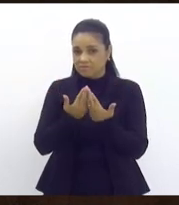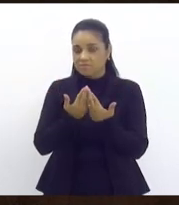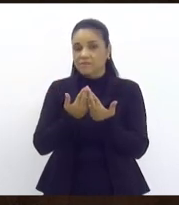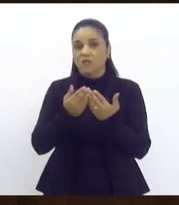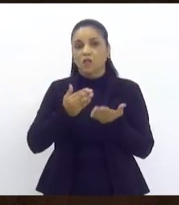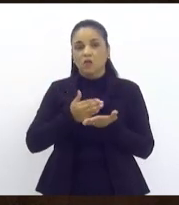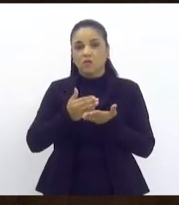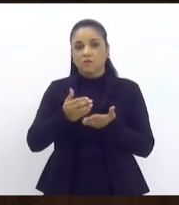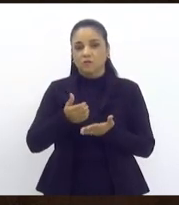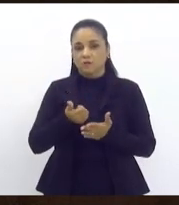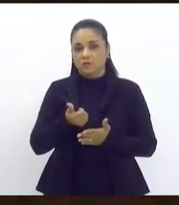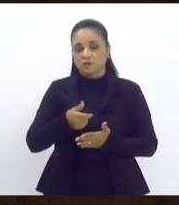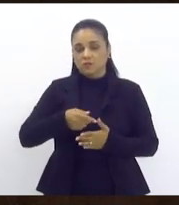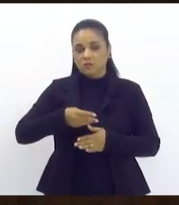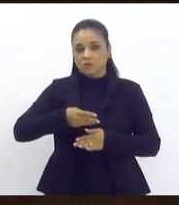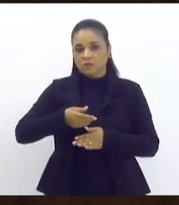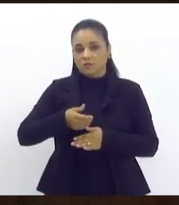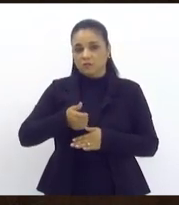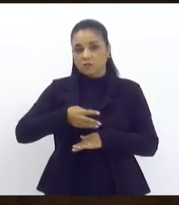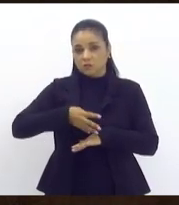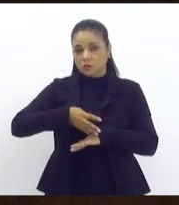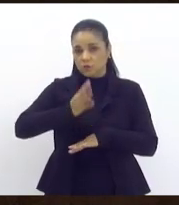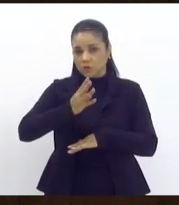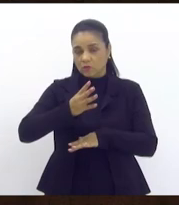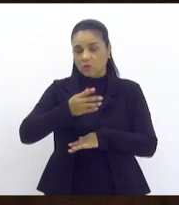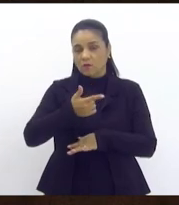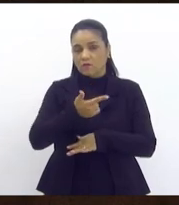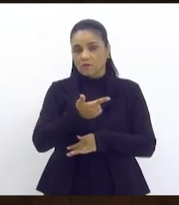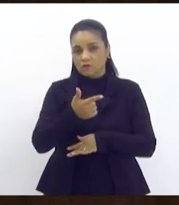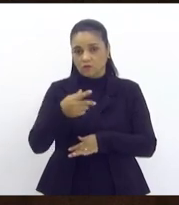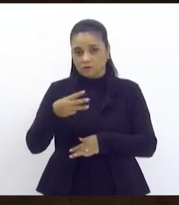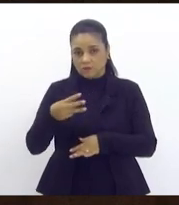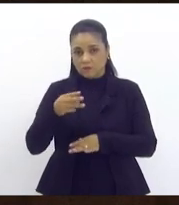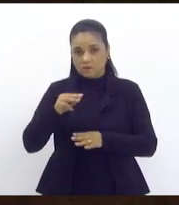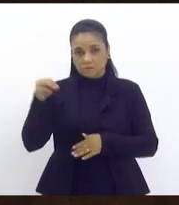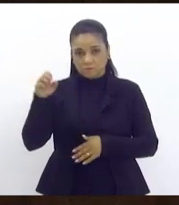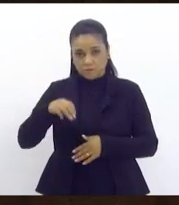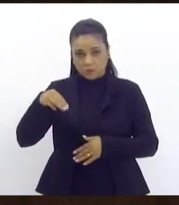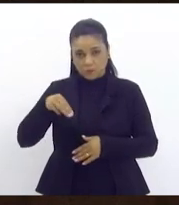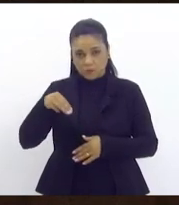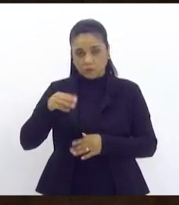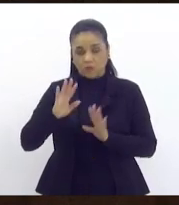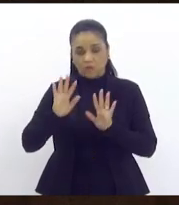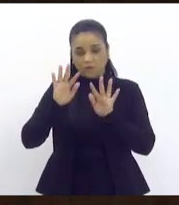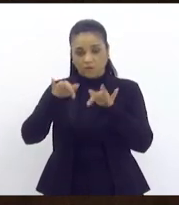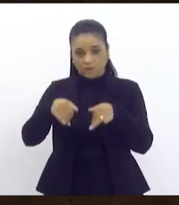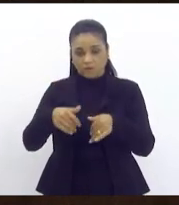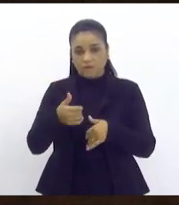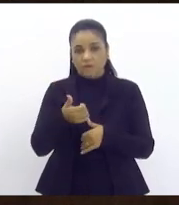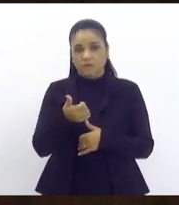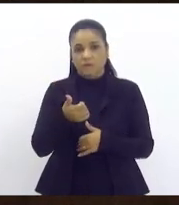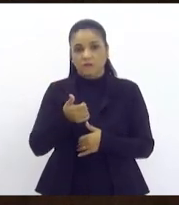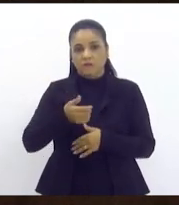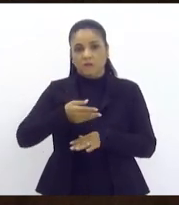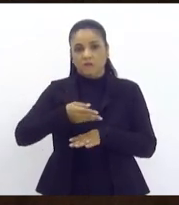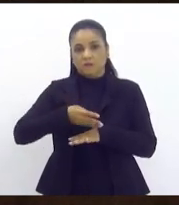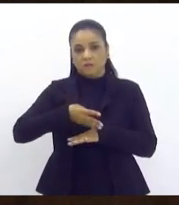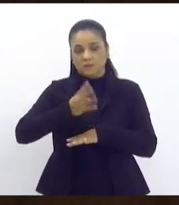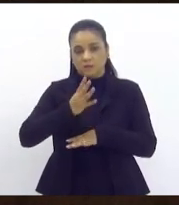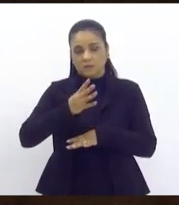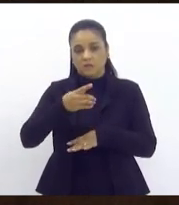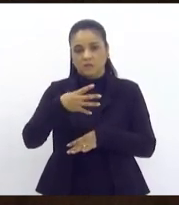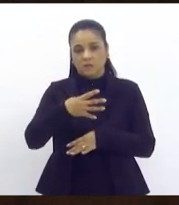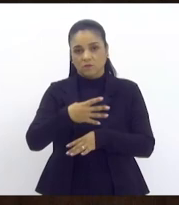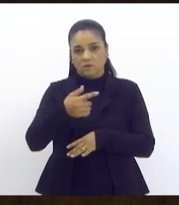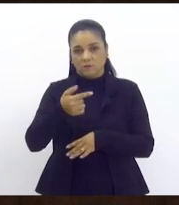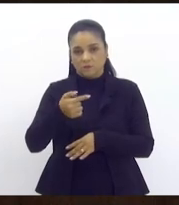às 16 horas e 23 minutos, encerrou-se às 16 horas e